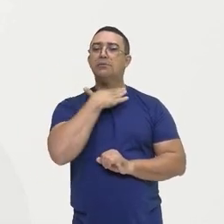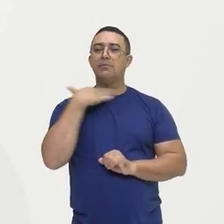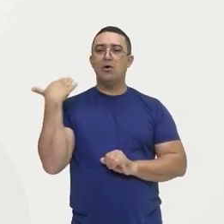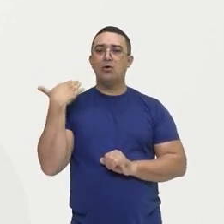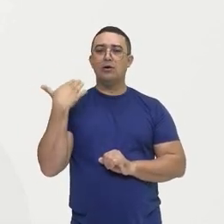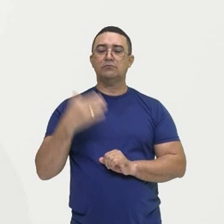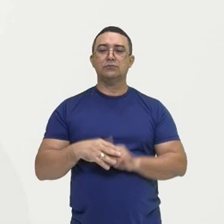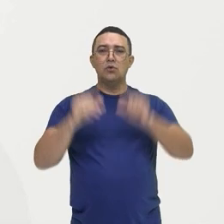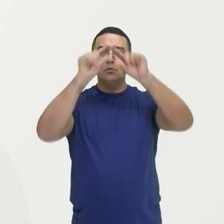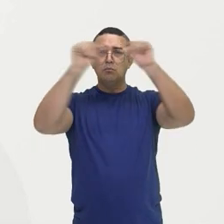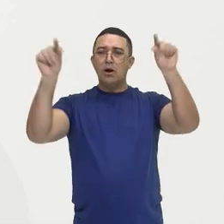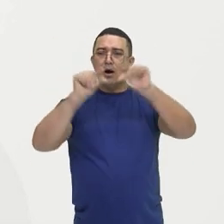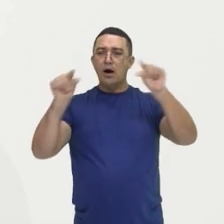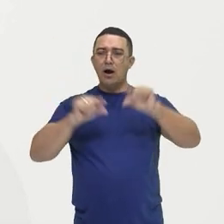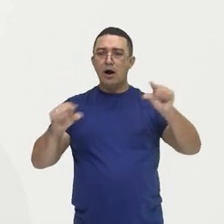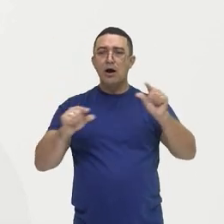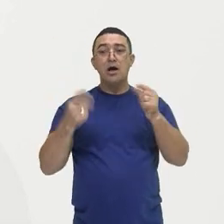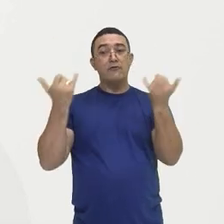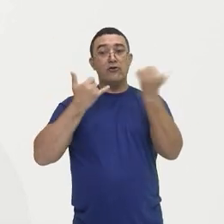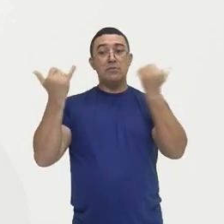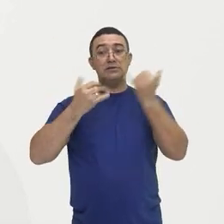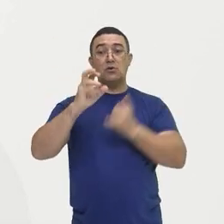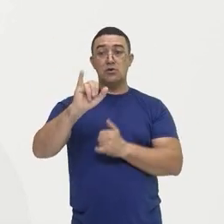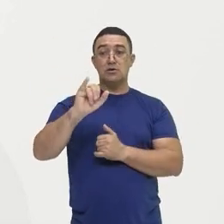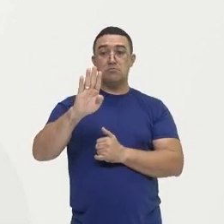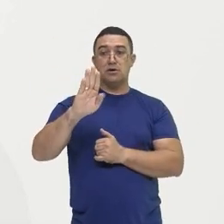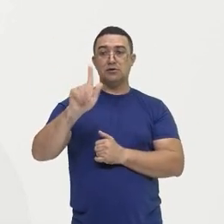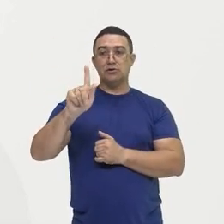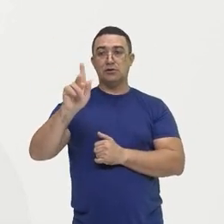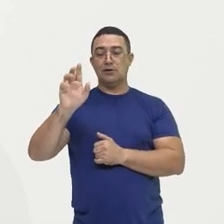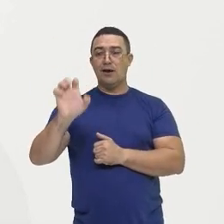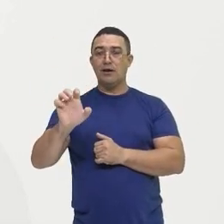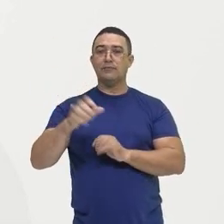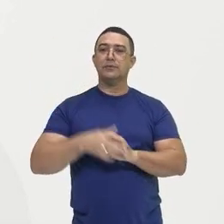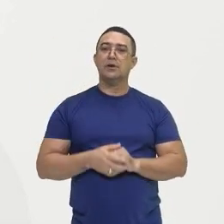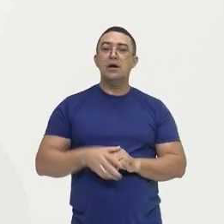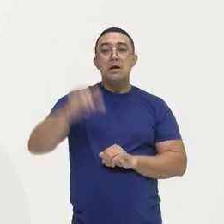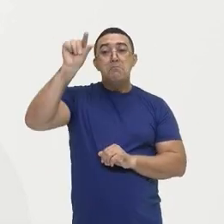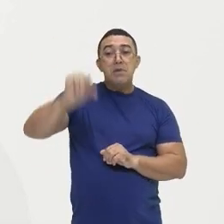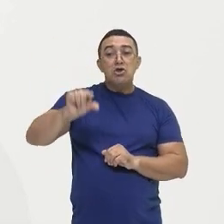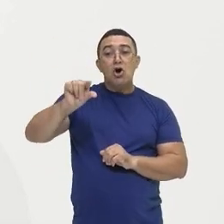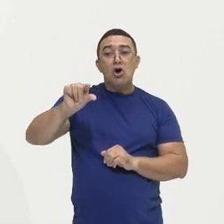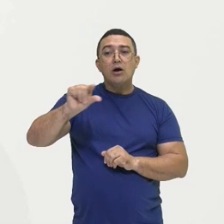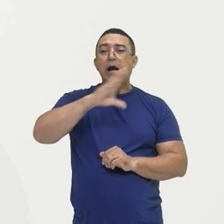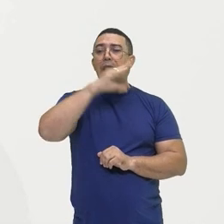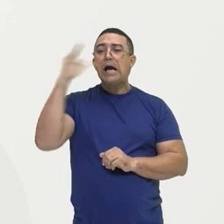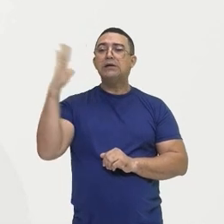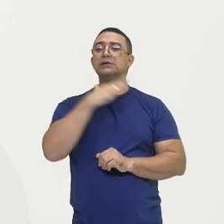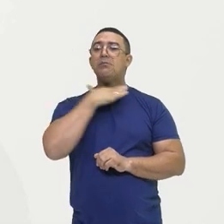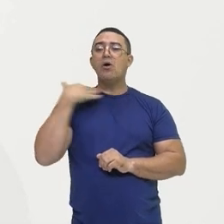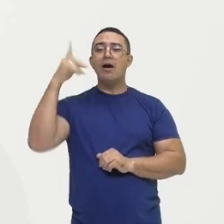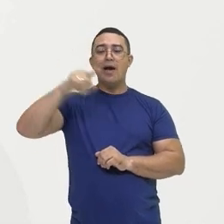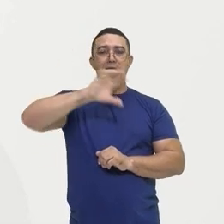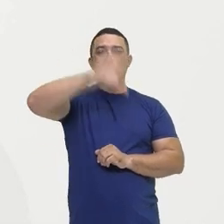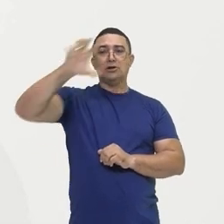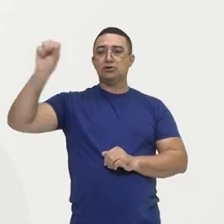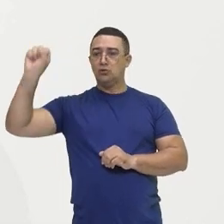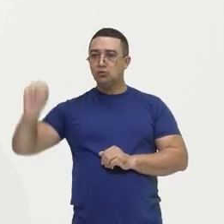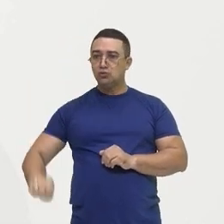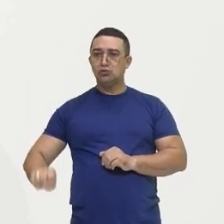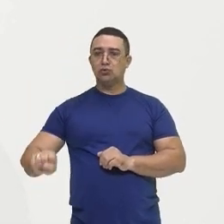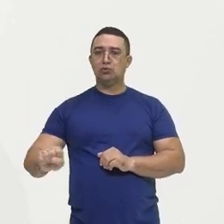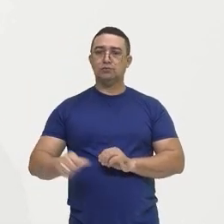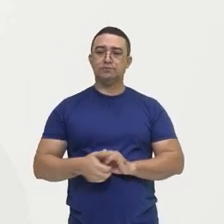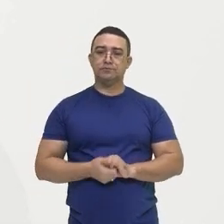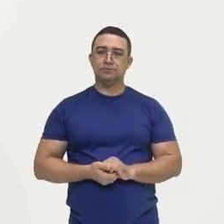gráfico em barras aqui do IBGE, né? Então, a gente observa que a menor taxa de mortalidade, ó, foi aqui na região sul, né? Porque a